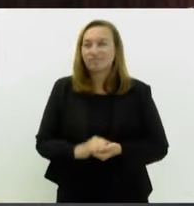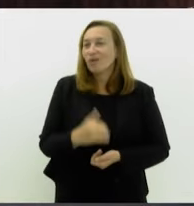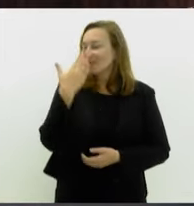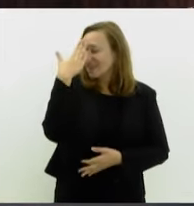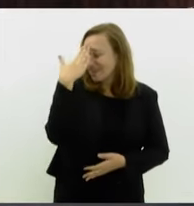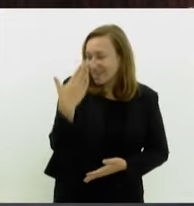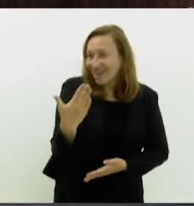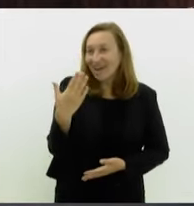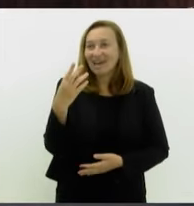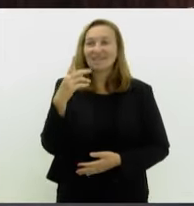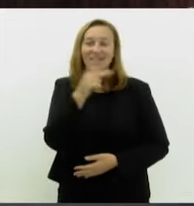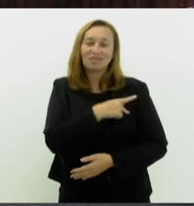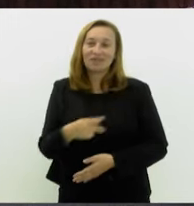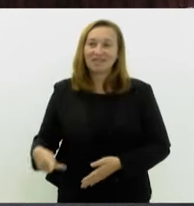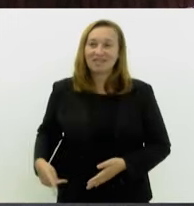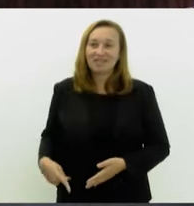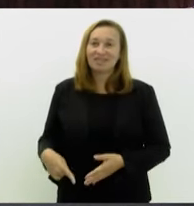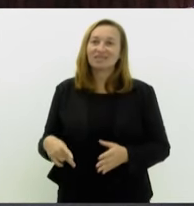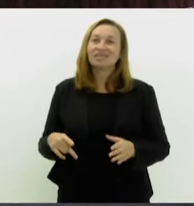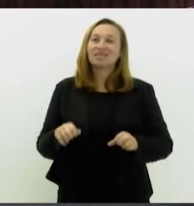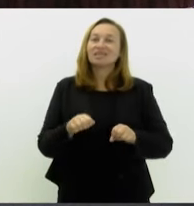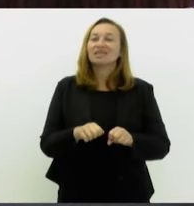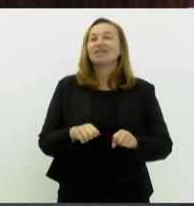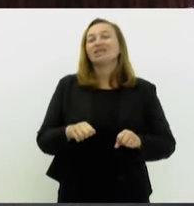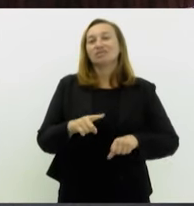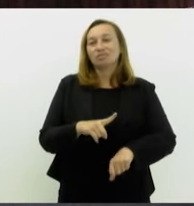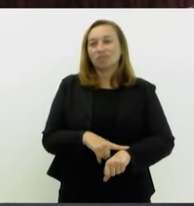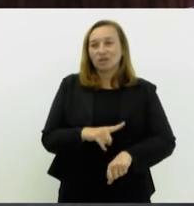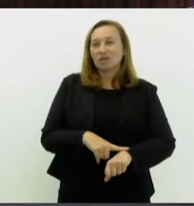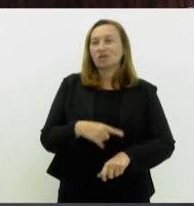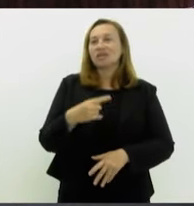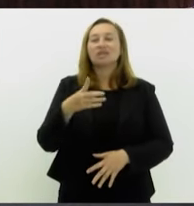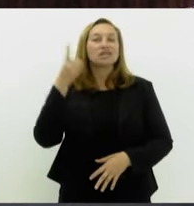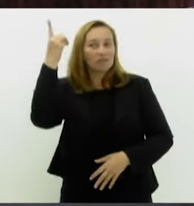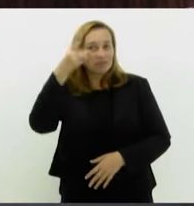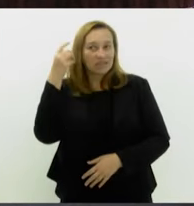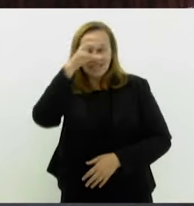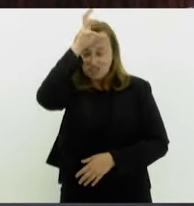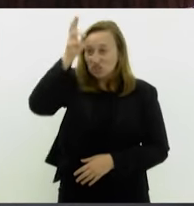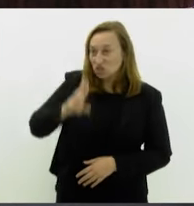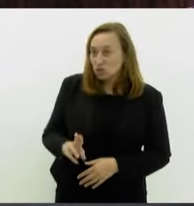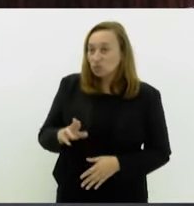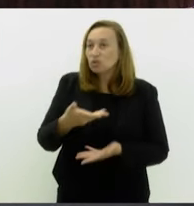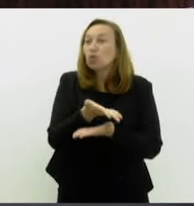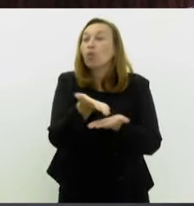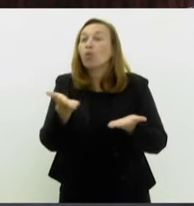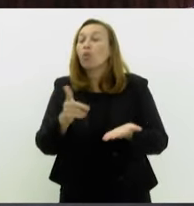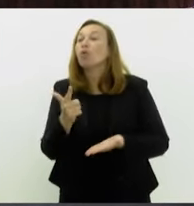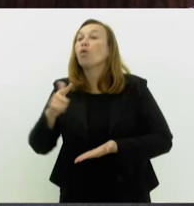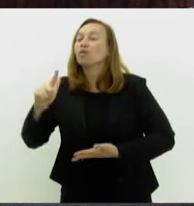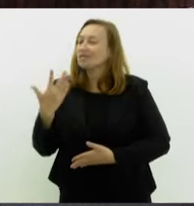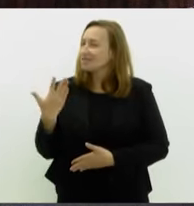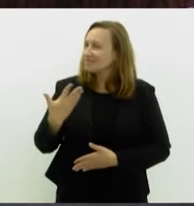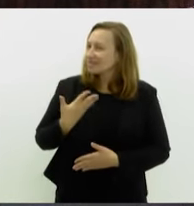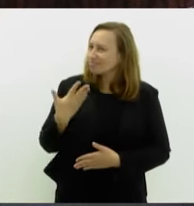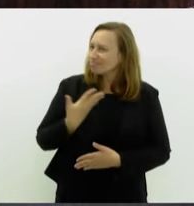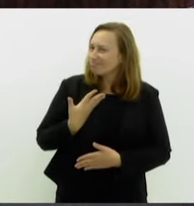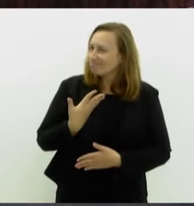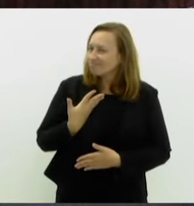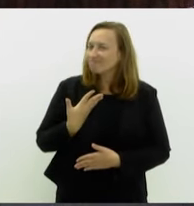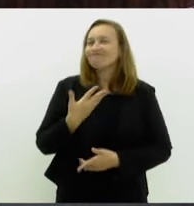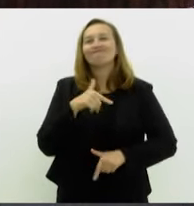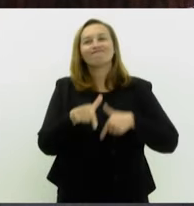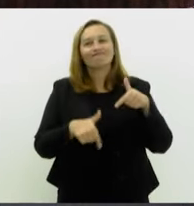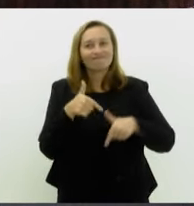obrigada senhora presidenta desta sessão deputada tijua quem cumprimento as demais companheiras eh de